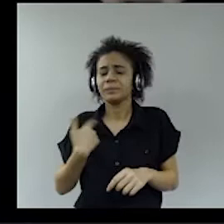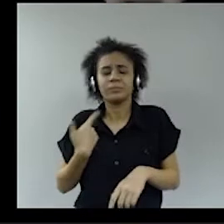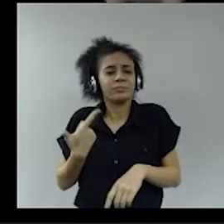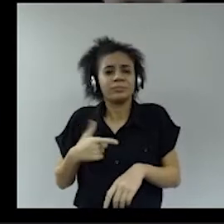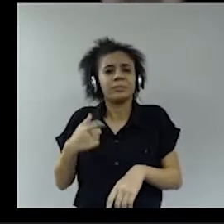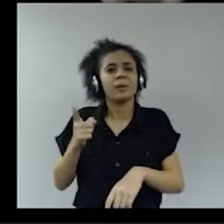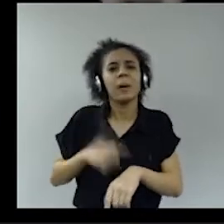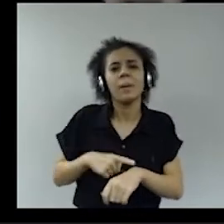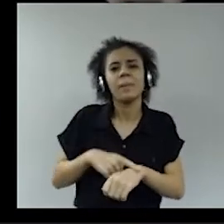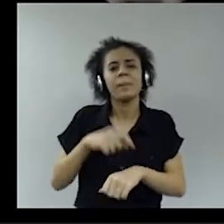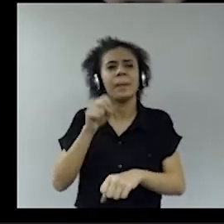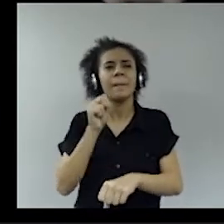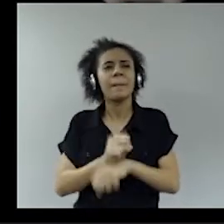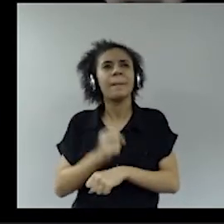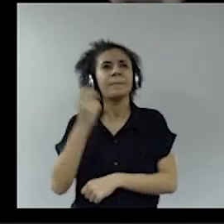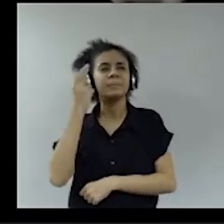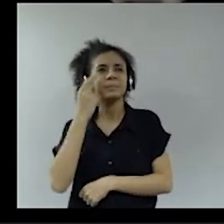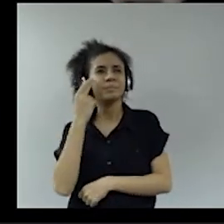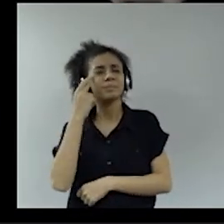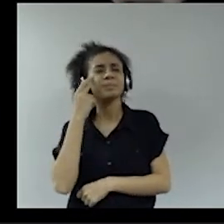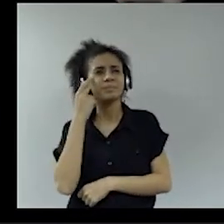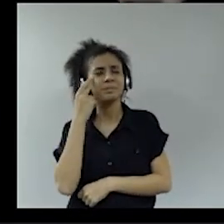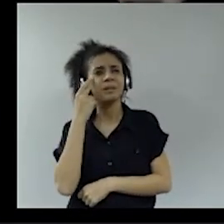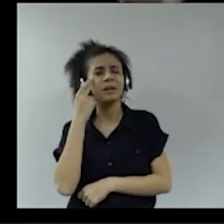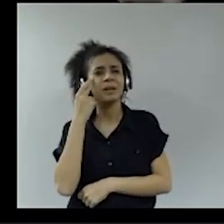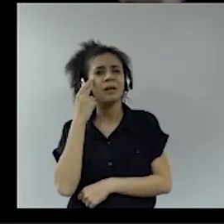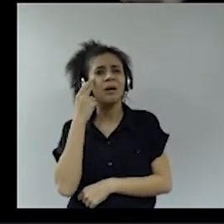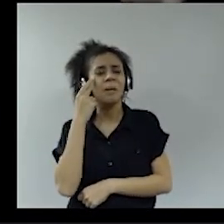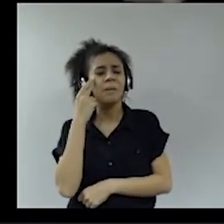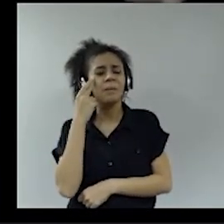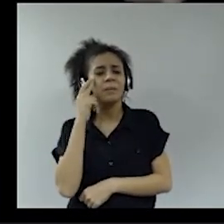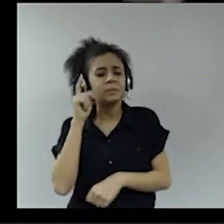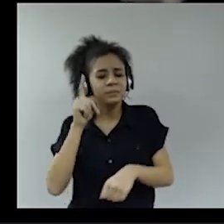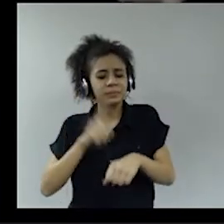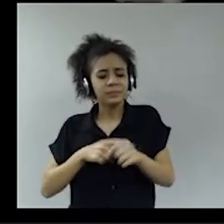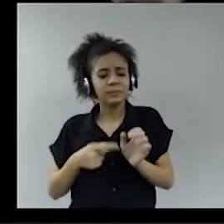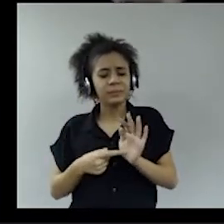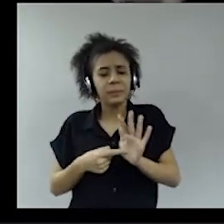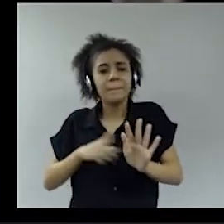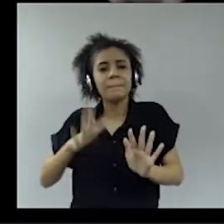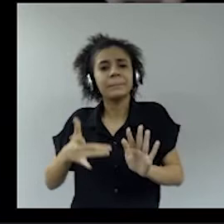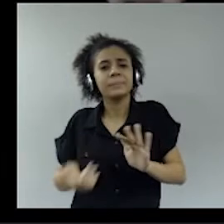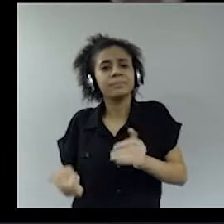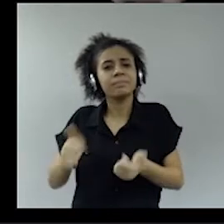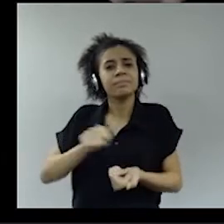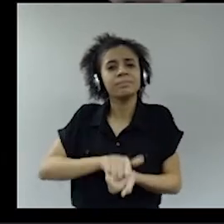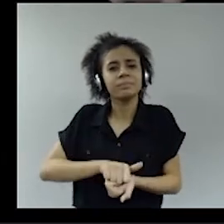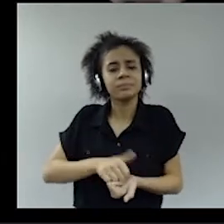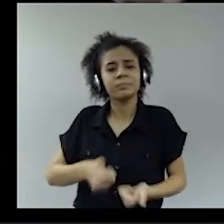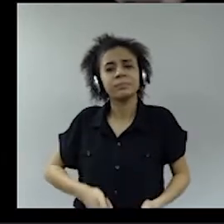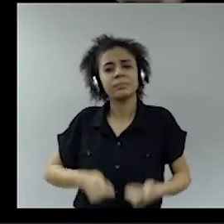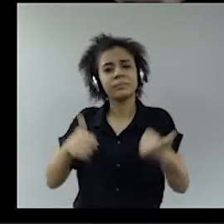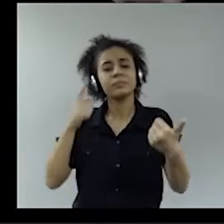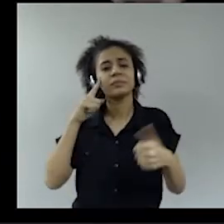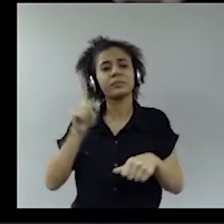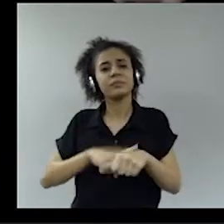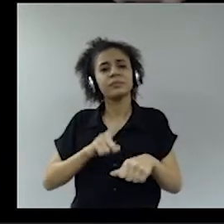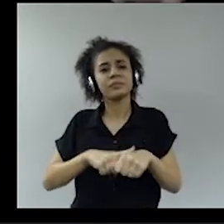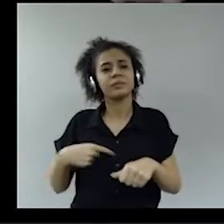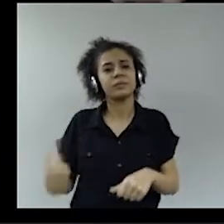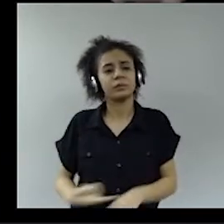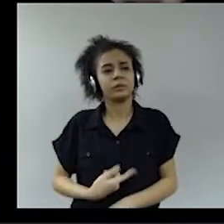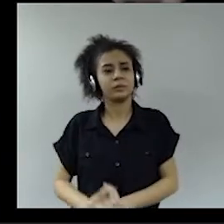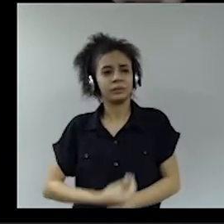tempo de parar, refletir. Foi a medida que se mostrou mais adequada para o momento que nós